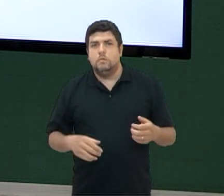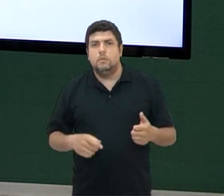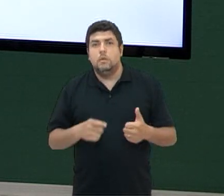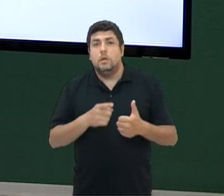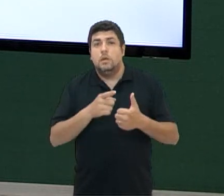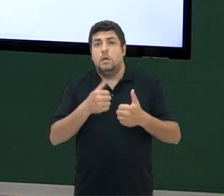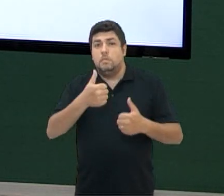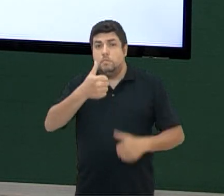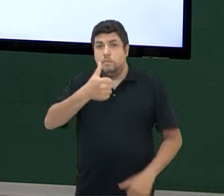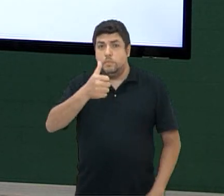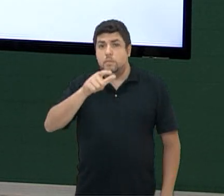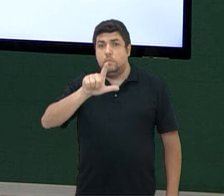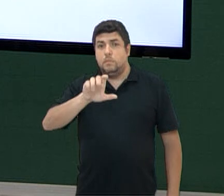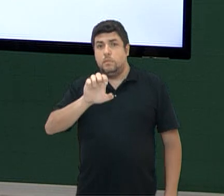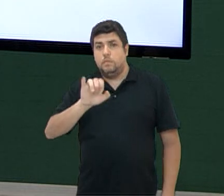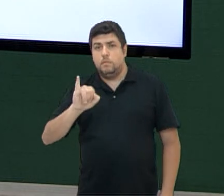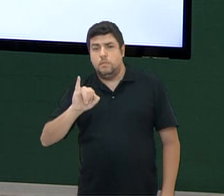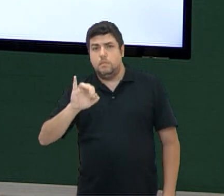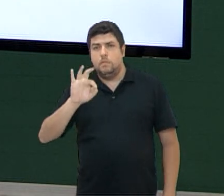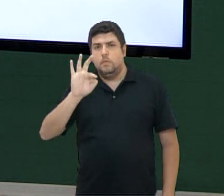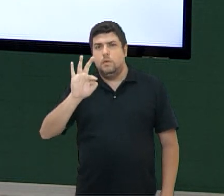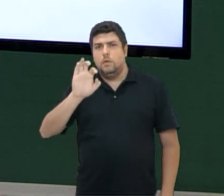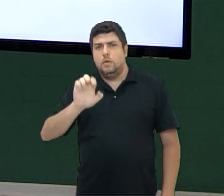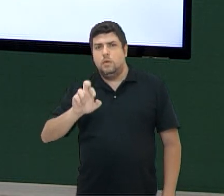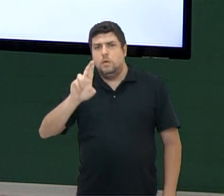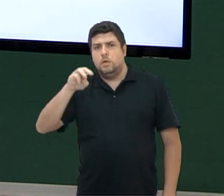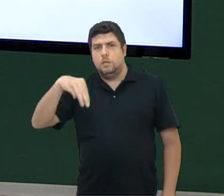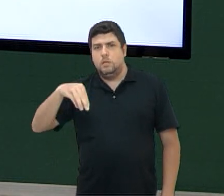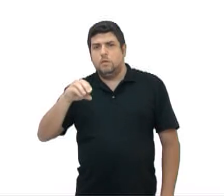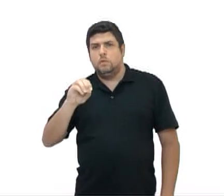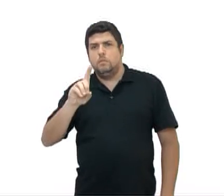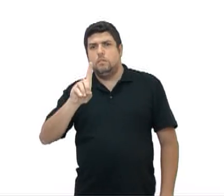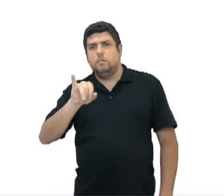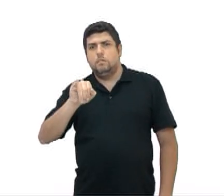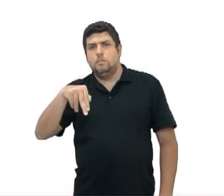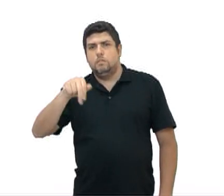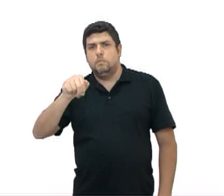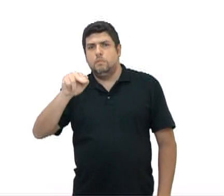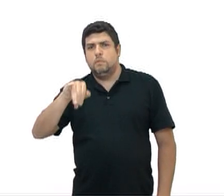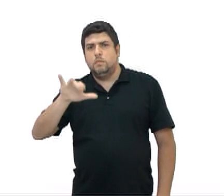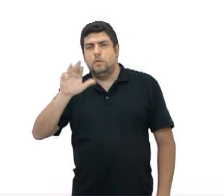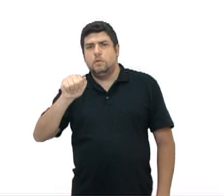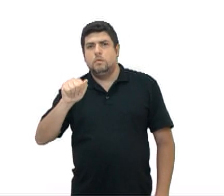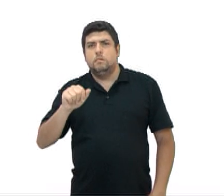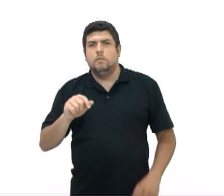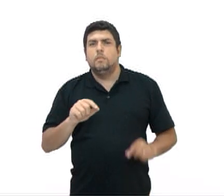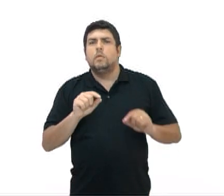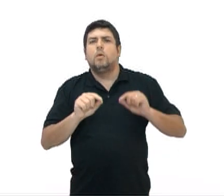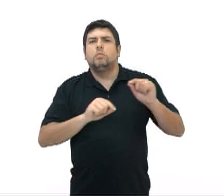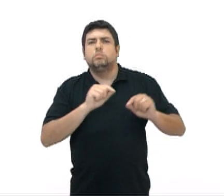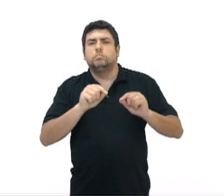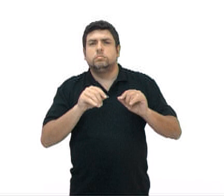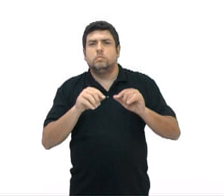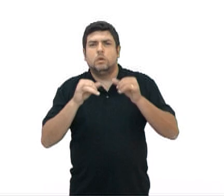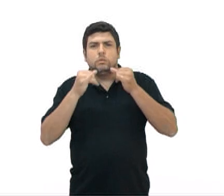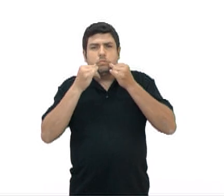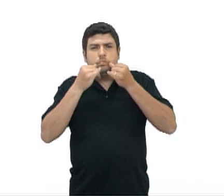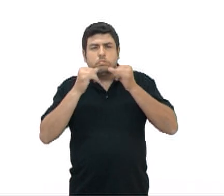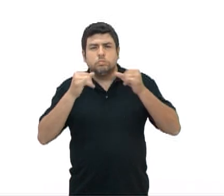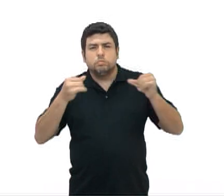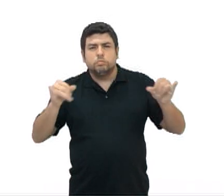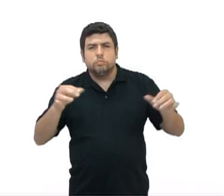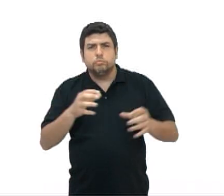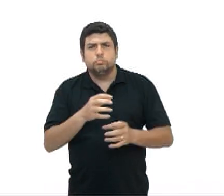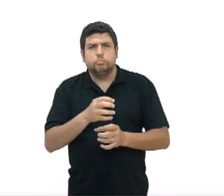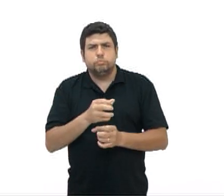lei da termodinâmica. Então esse conceito está relacionado com a conservação da energia. Então